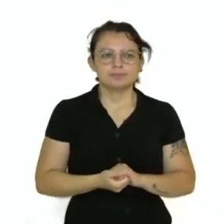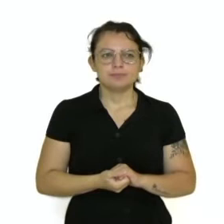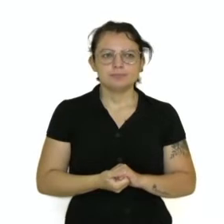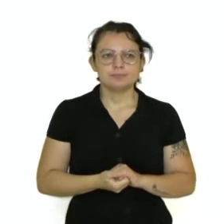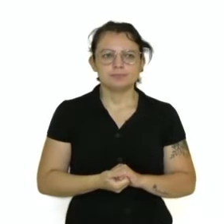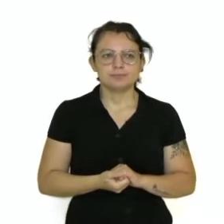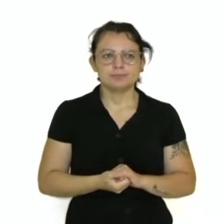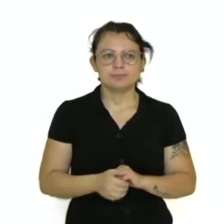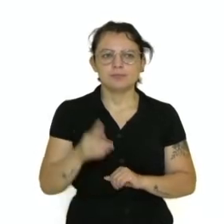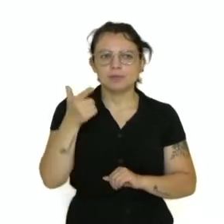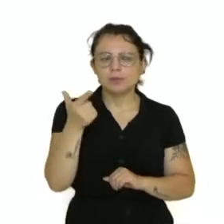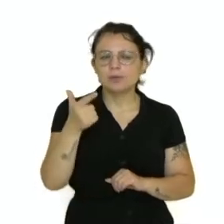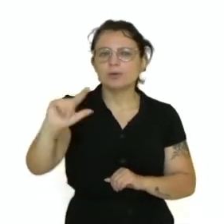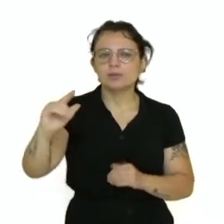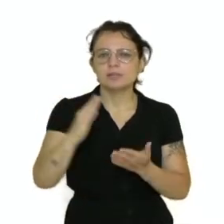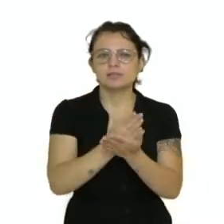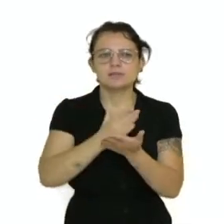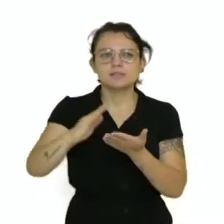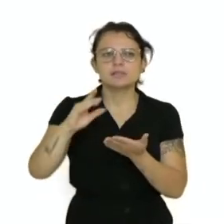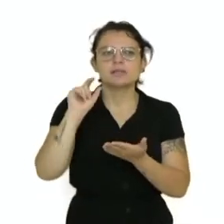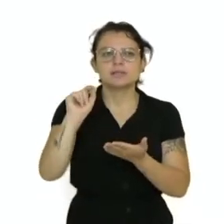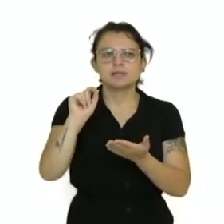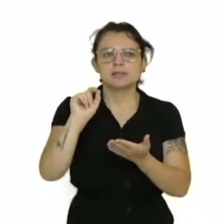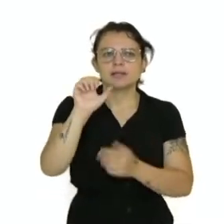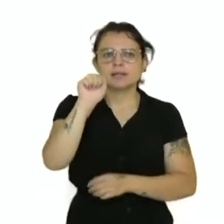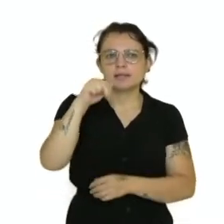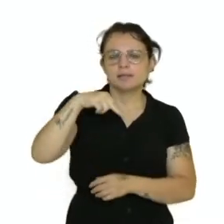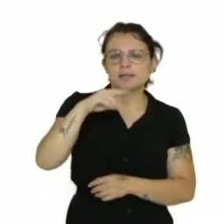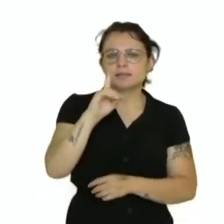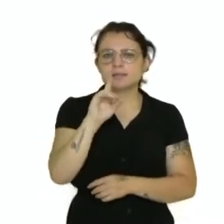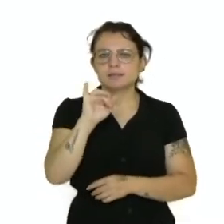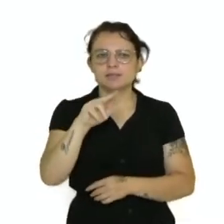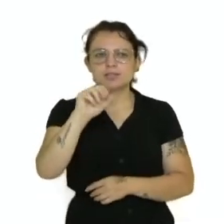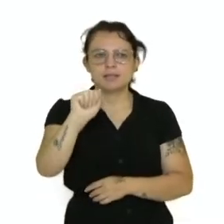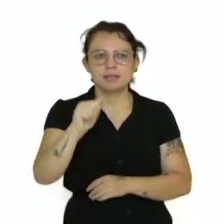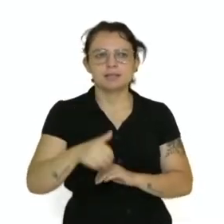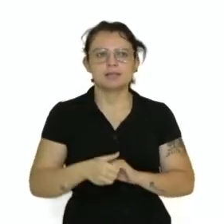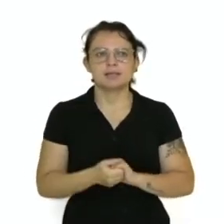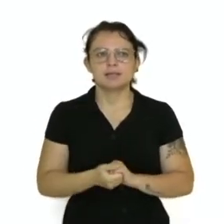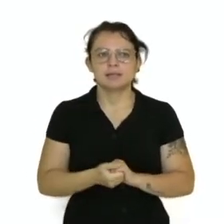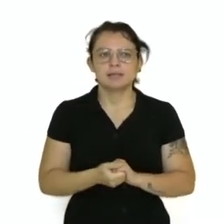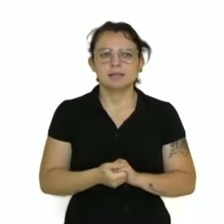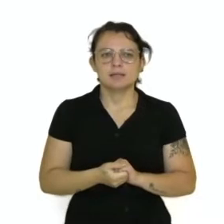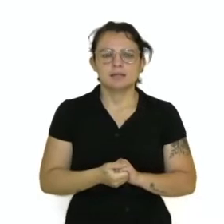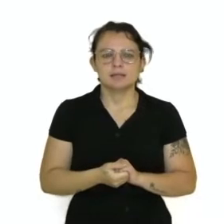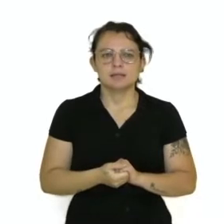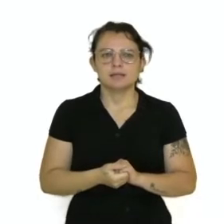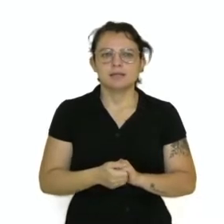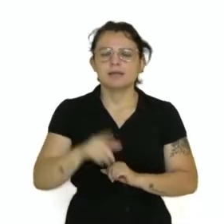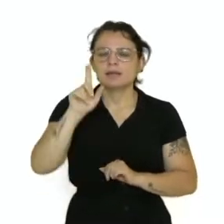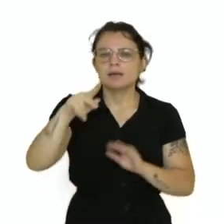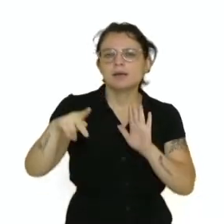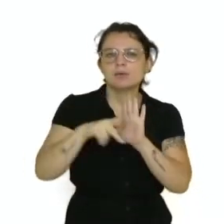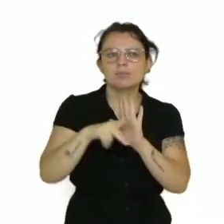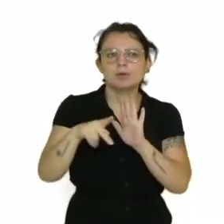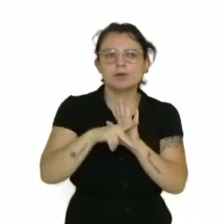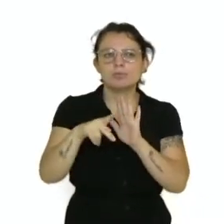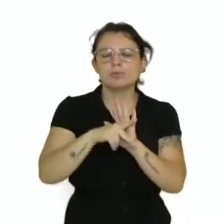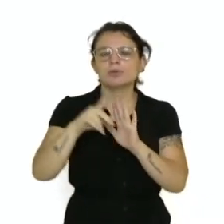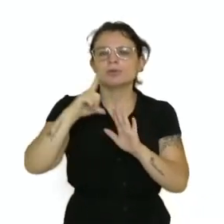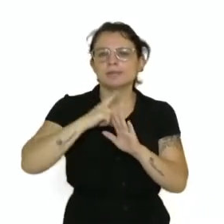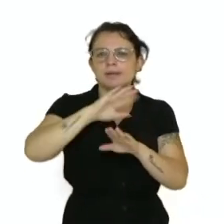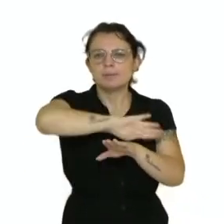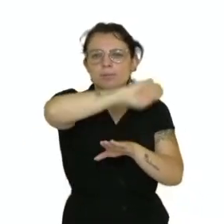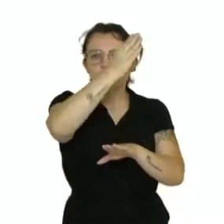Outra divisão seria a América Andina, que corresponde aos países que abrigam a Cordilheira dos Andes. Aí nós temos